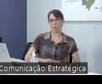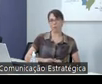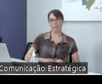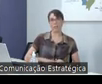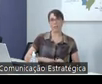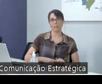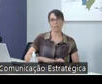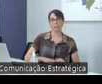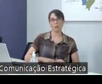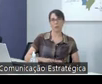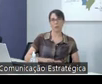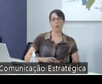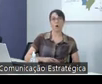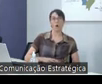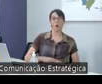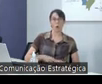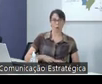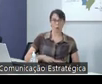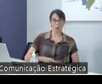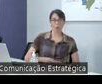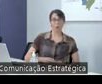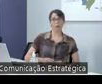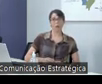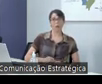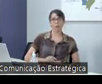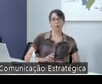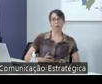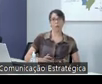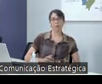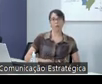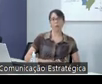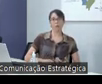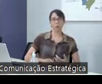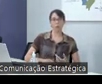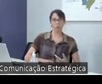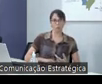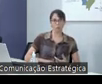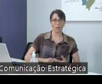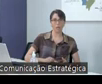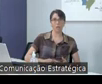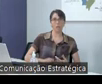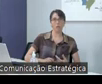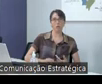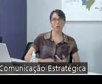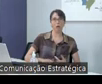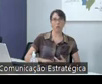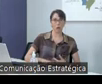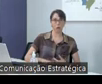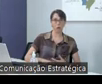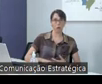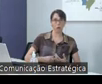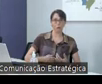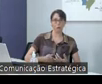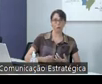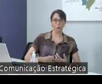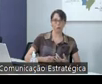abandono de tarv dessa 68/8 estavam em ou duplicidade ou